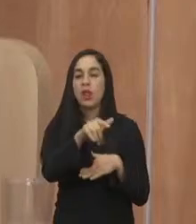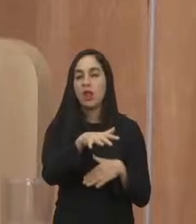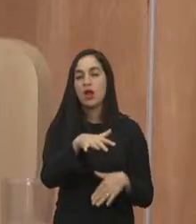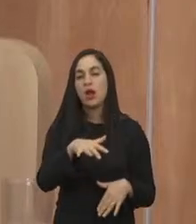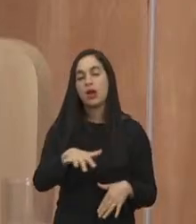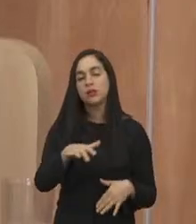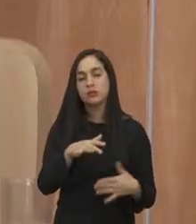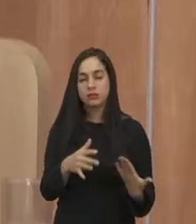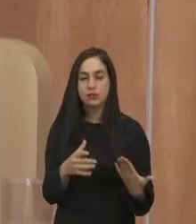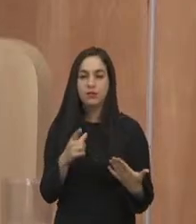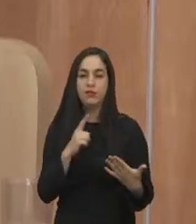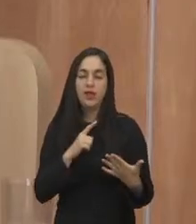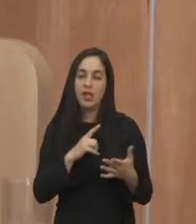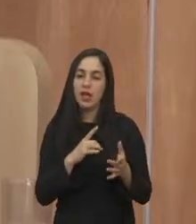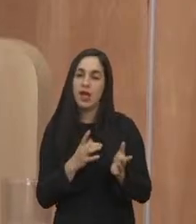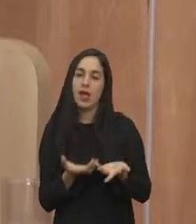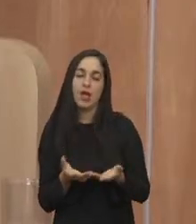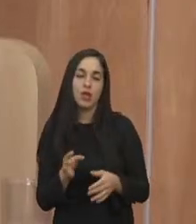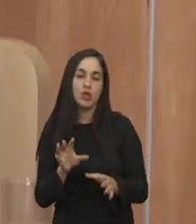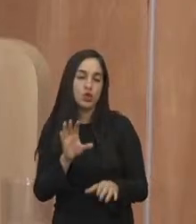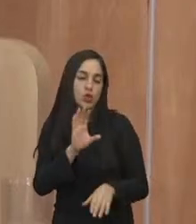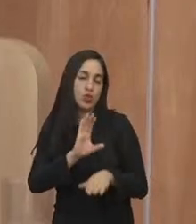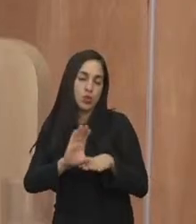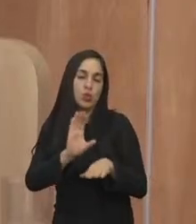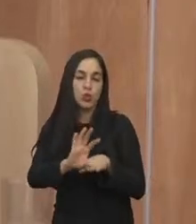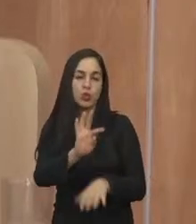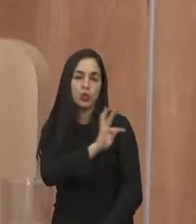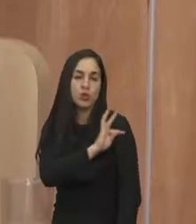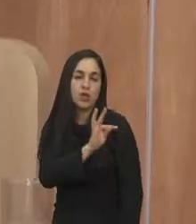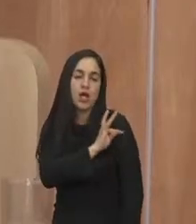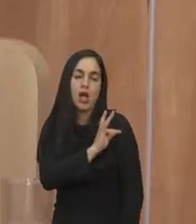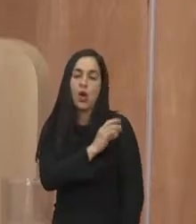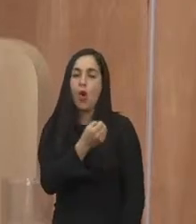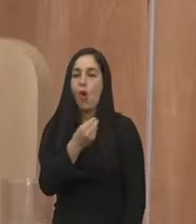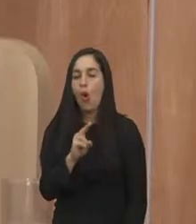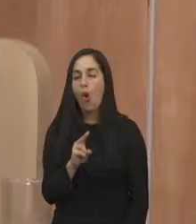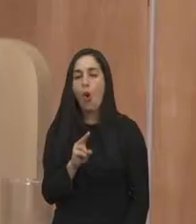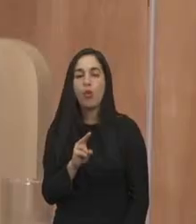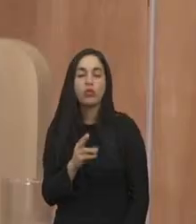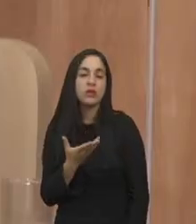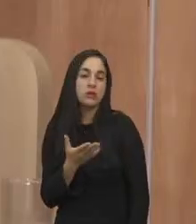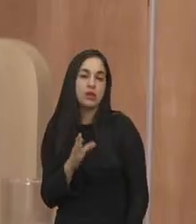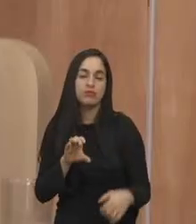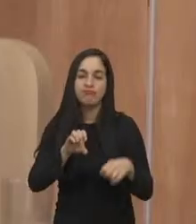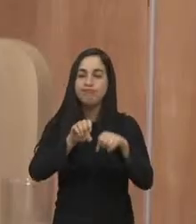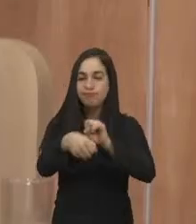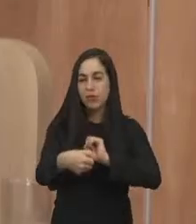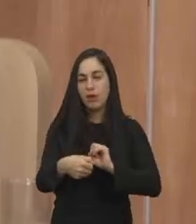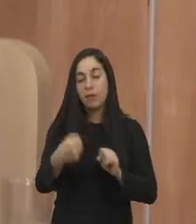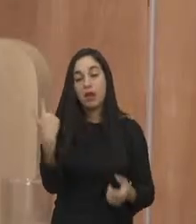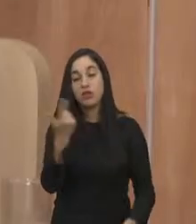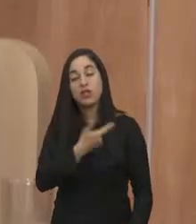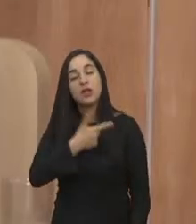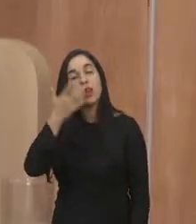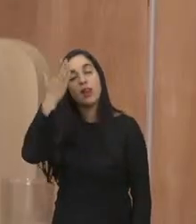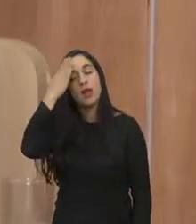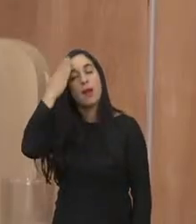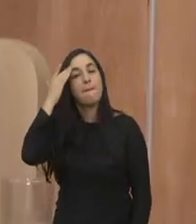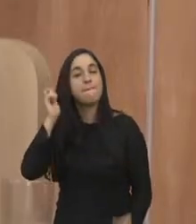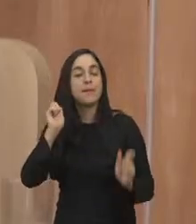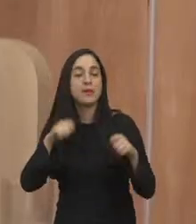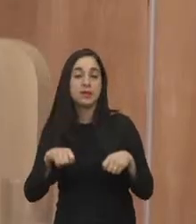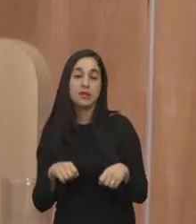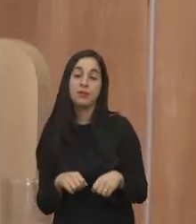dentro do catálogo de curso técnico ou do catálogo dos cursos superiores, para a gente entender quais são as possibilidades. Mas,